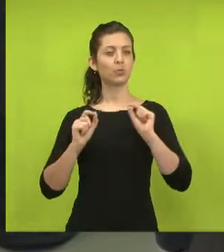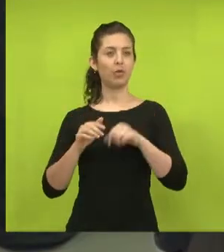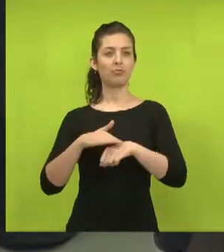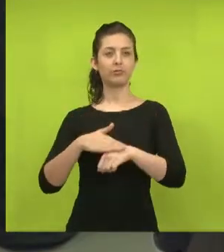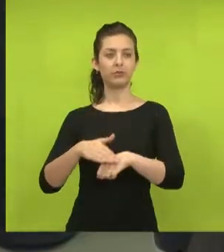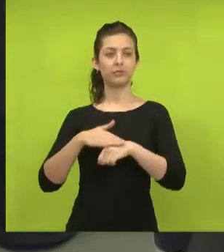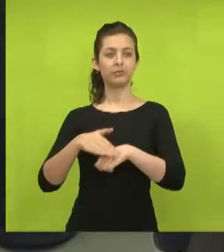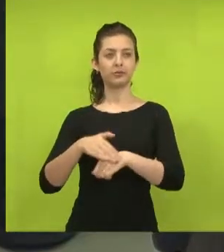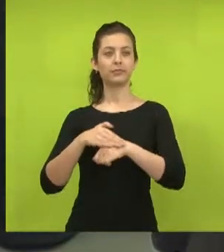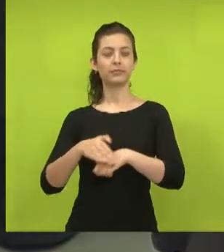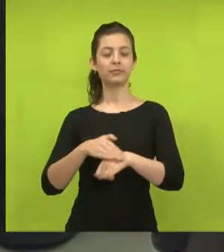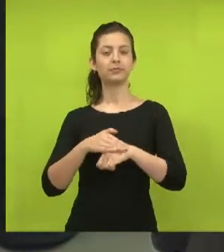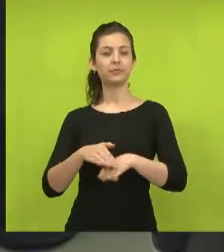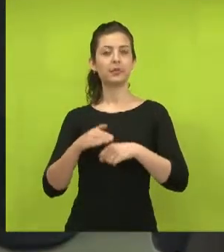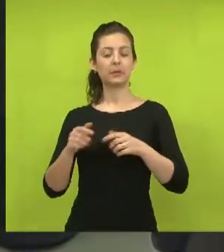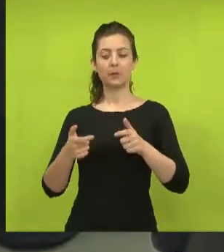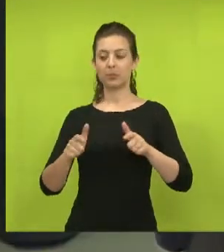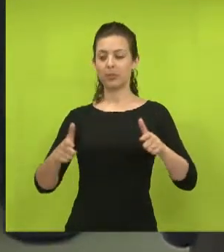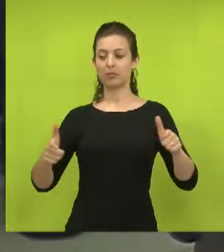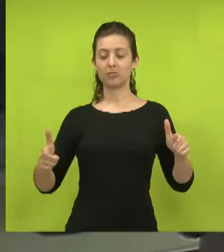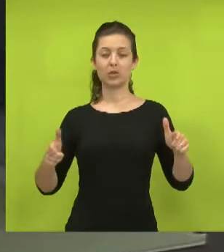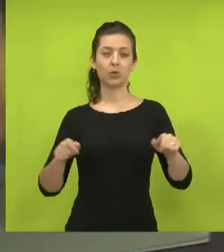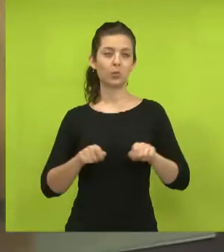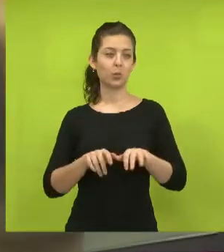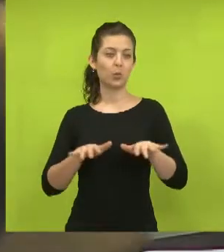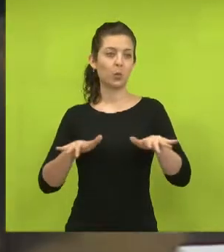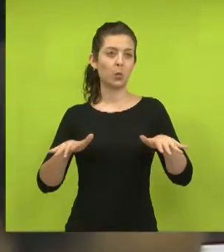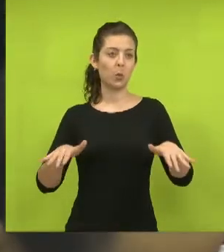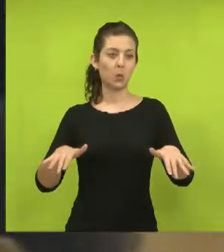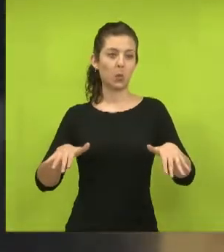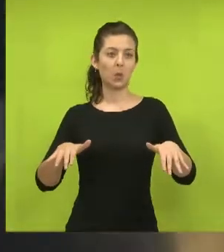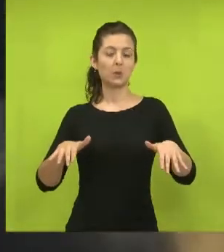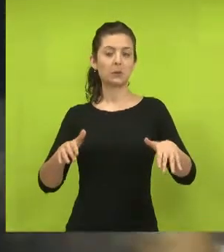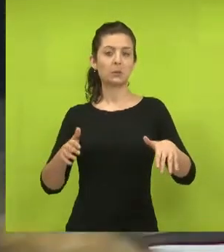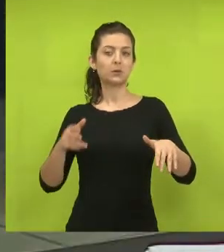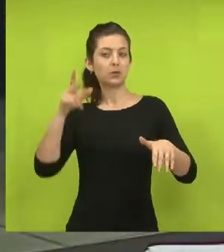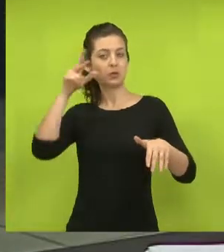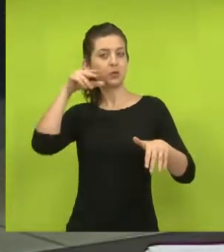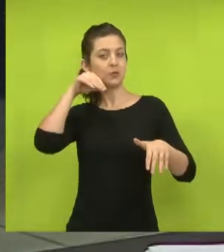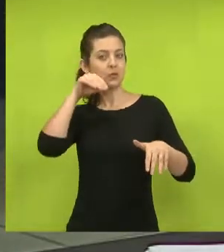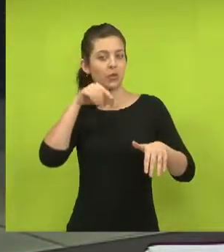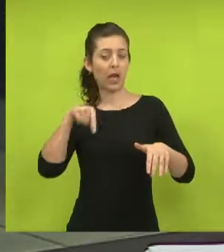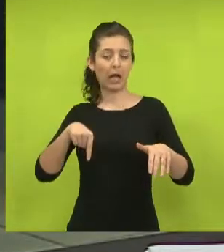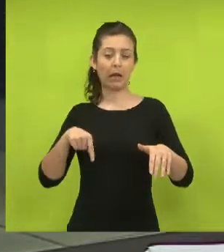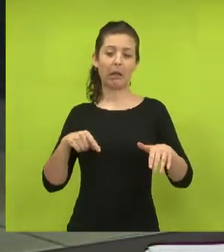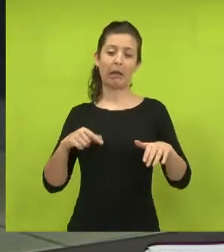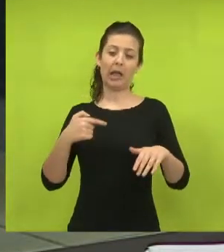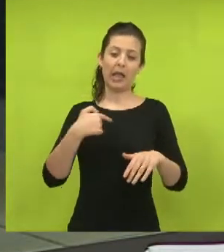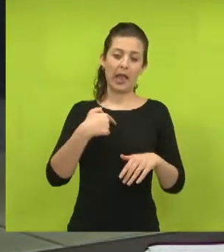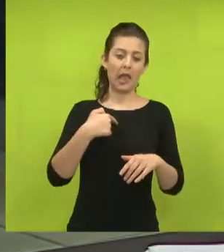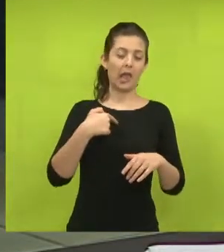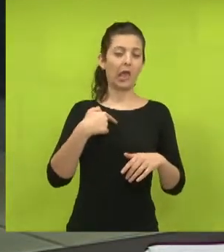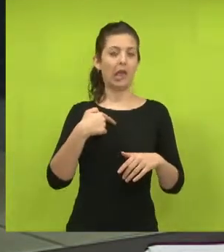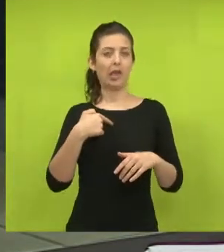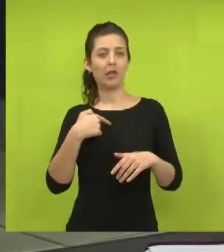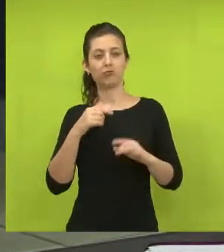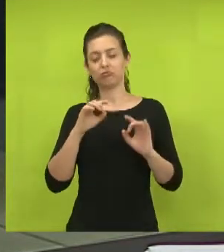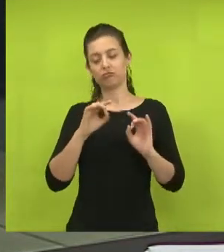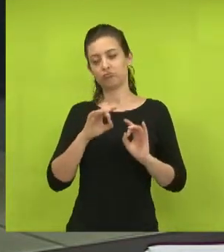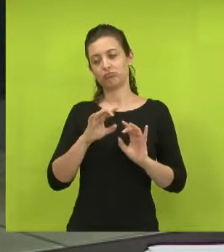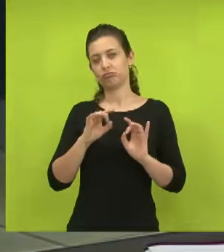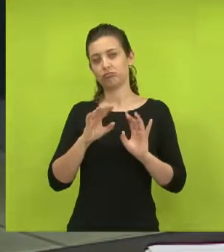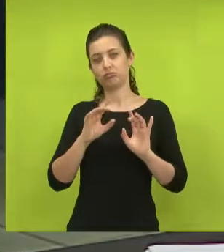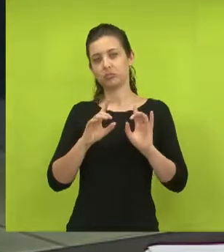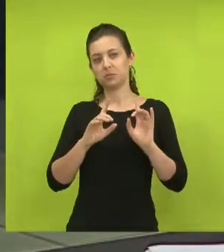conversa deve ter abrangido aí os diversos servidores dessa casa, e não seria eu só